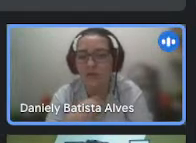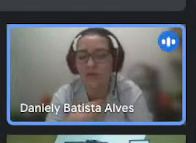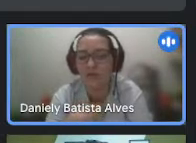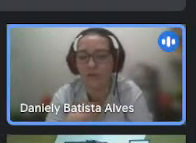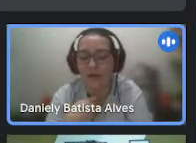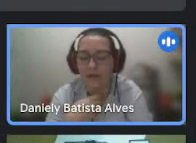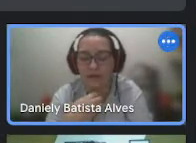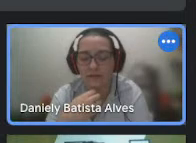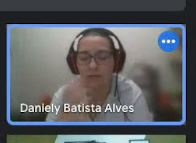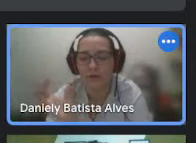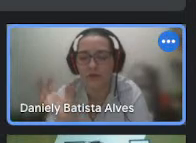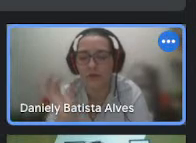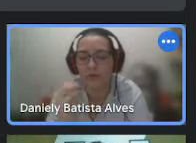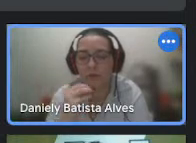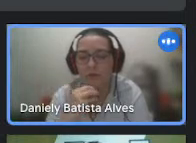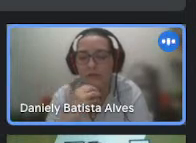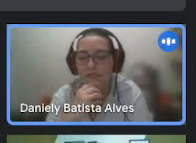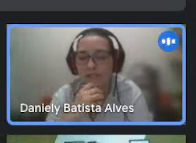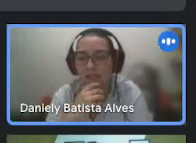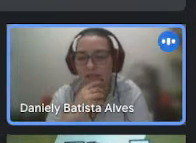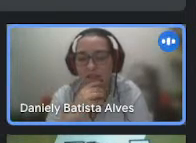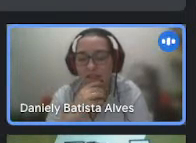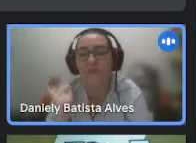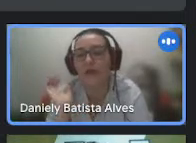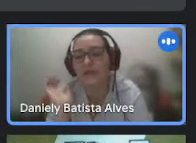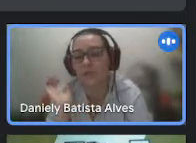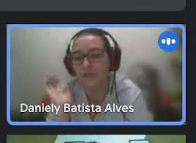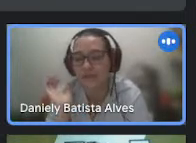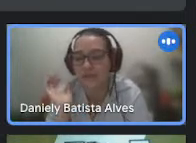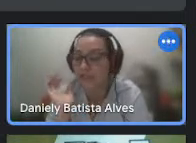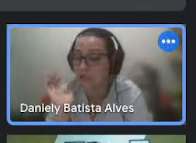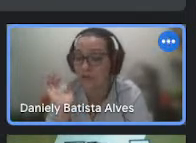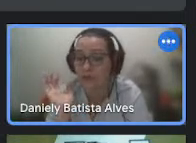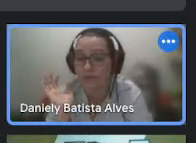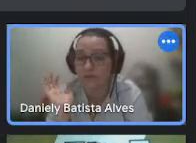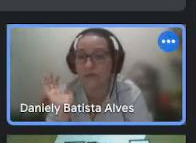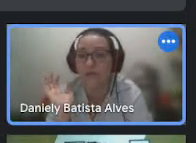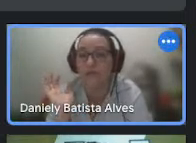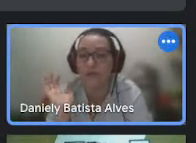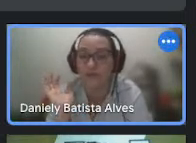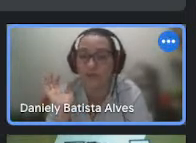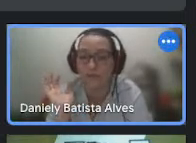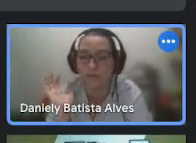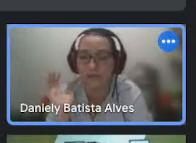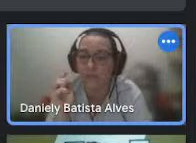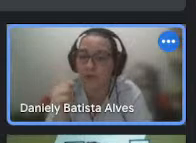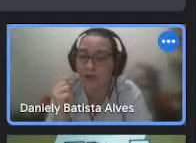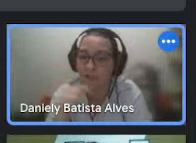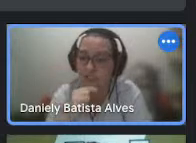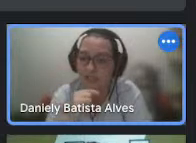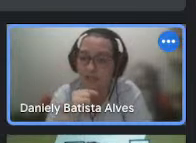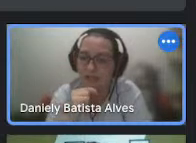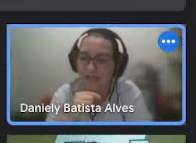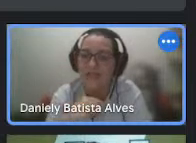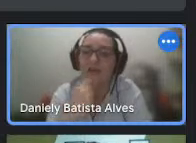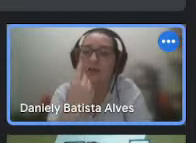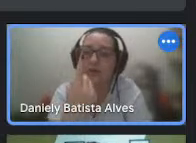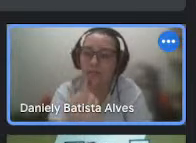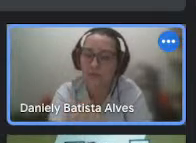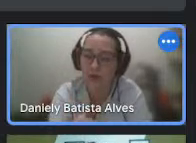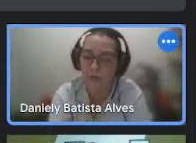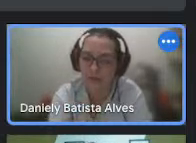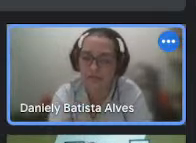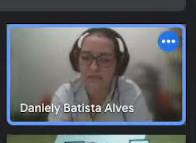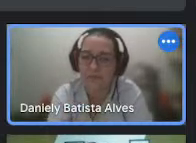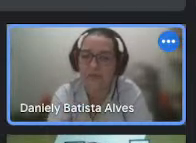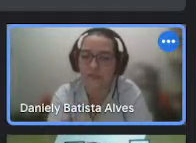não... o risco do meu TCC, de não finalizar o meu TCC, isso não é o risco da pesquisa, porque a gente analisa o risco